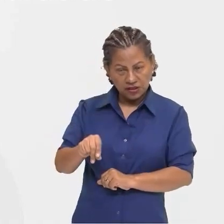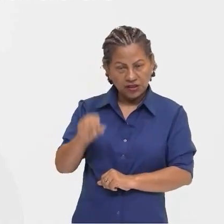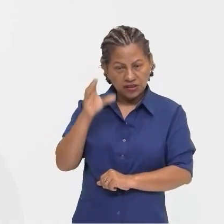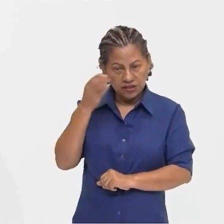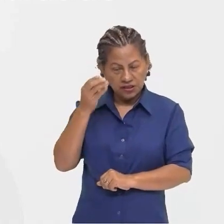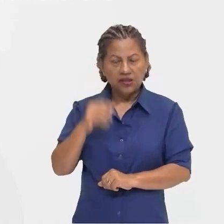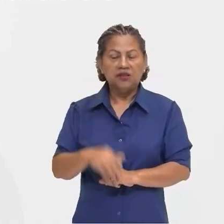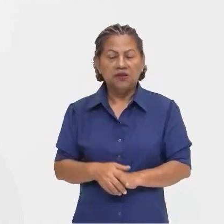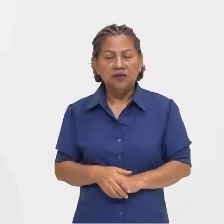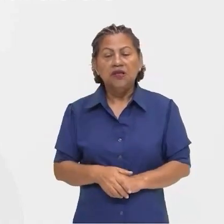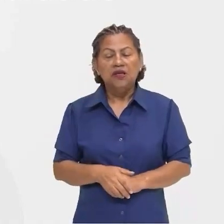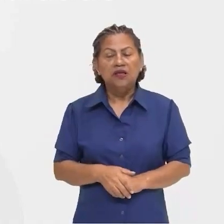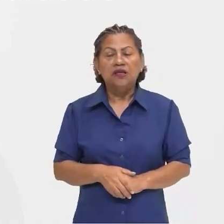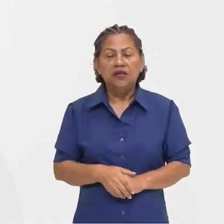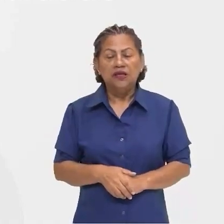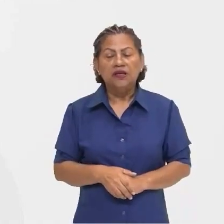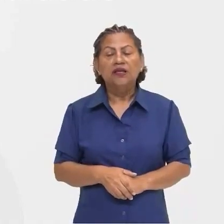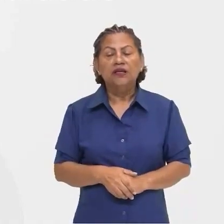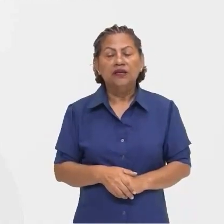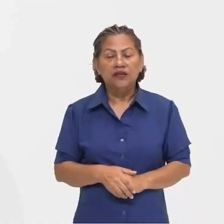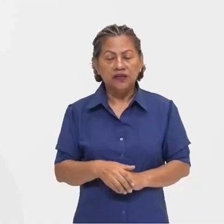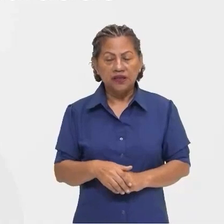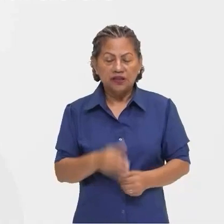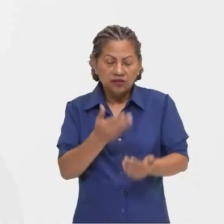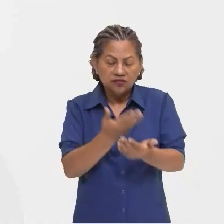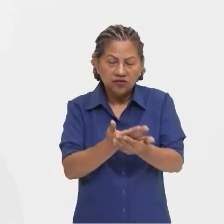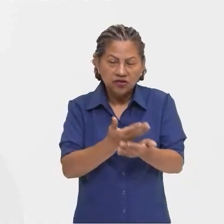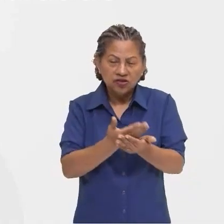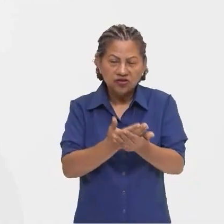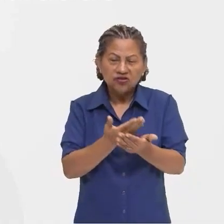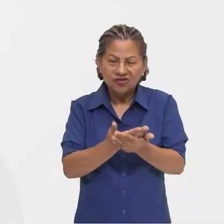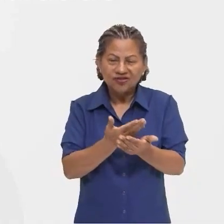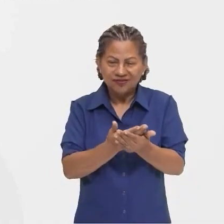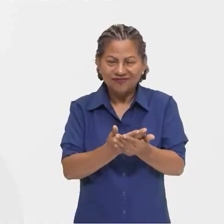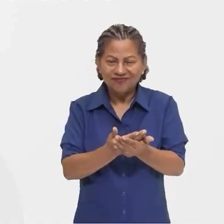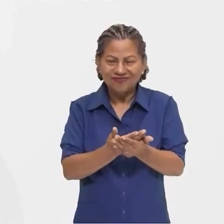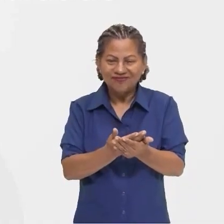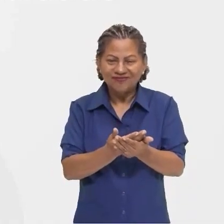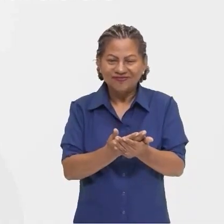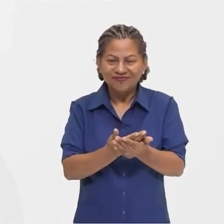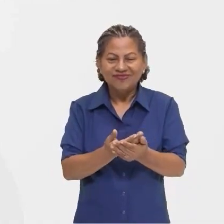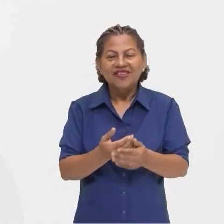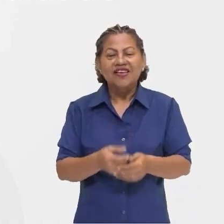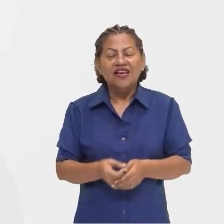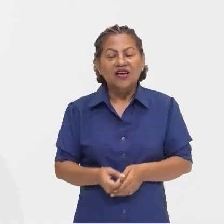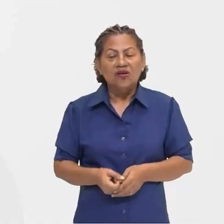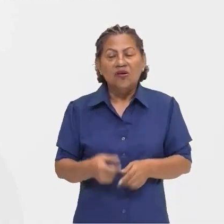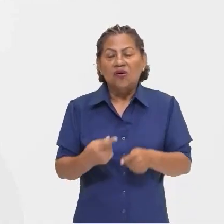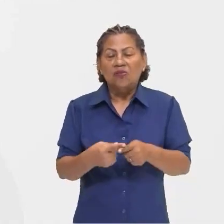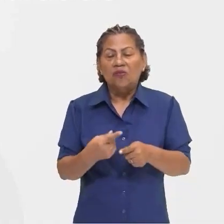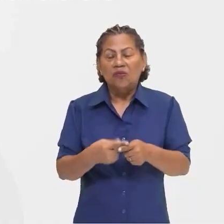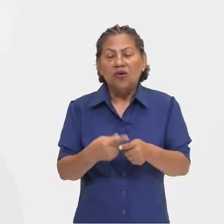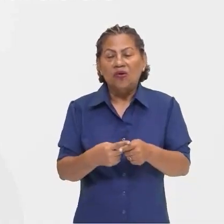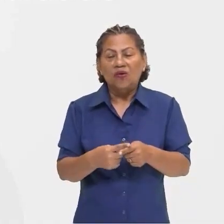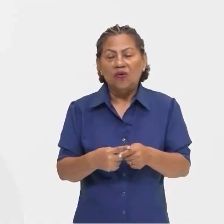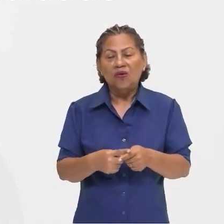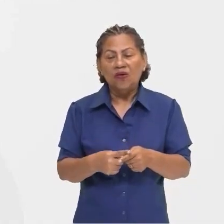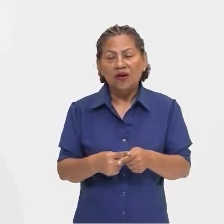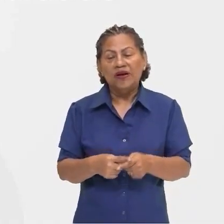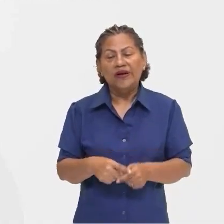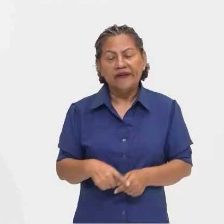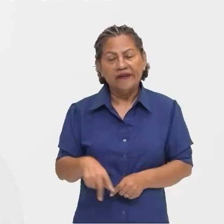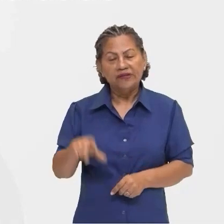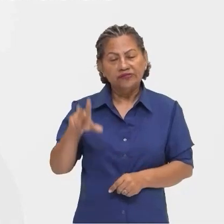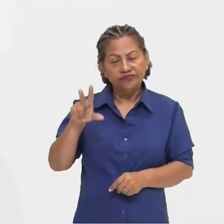a universidade pública porque suas condições financeiras não permitiam o ingresso em uma faculdade